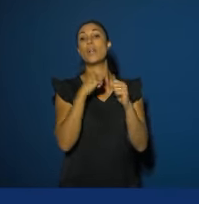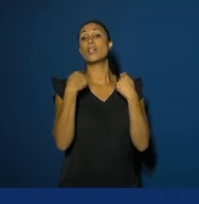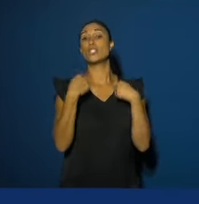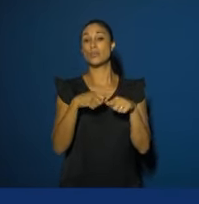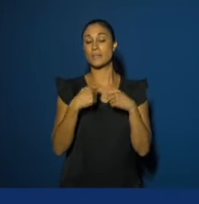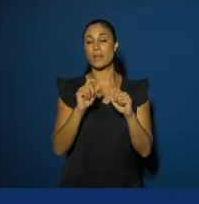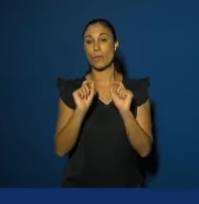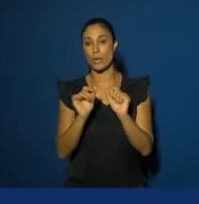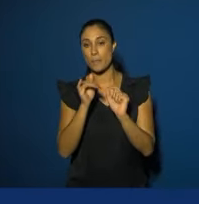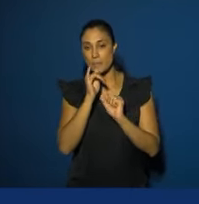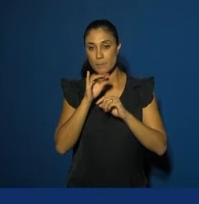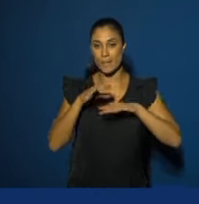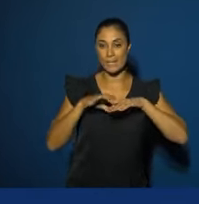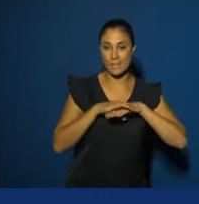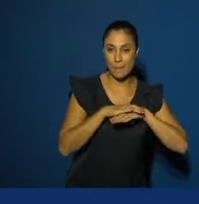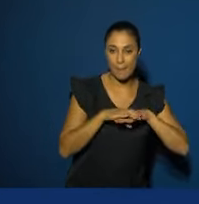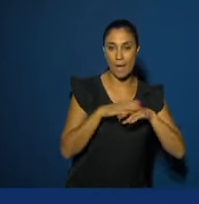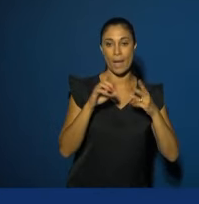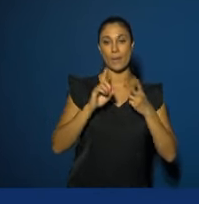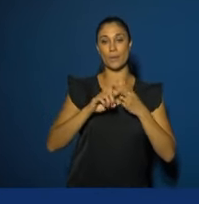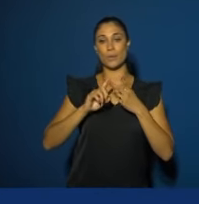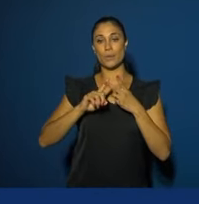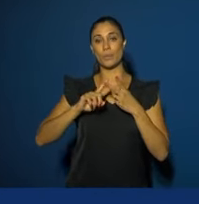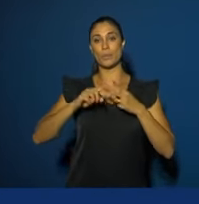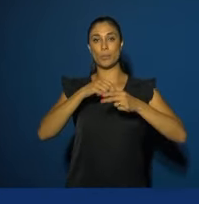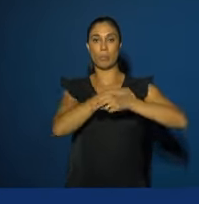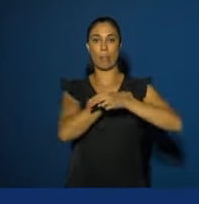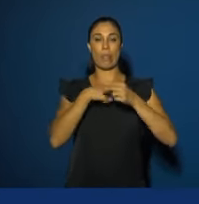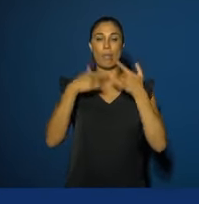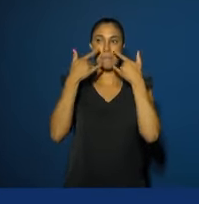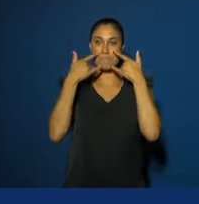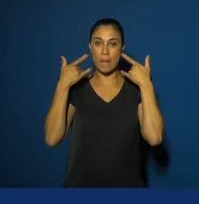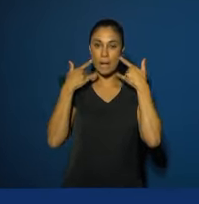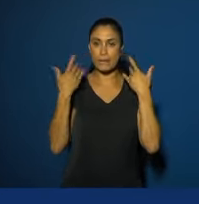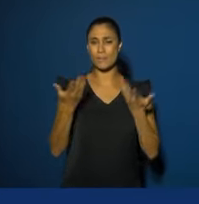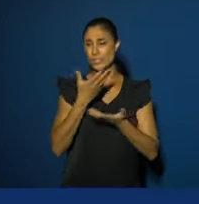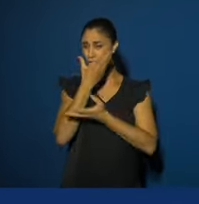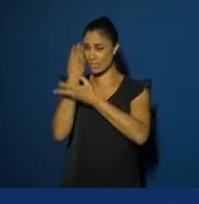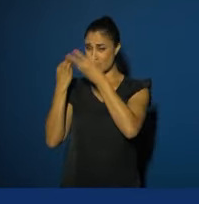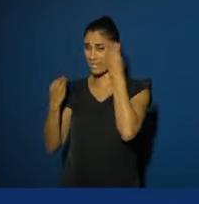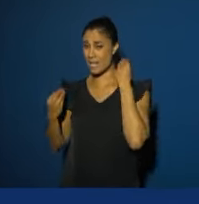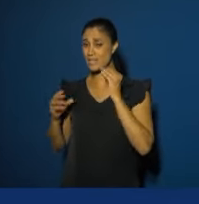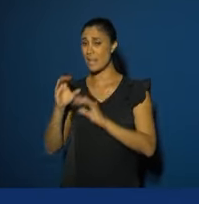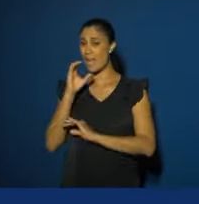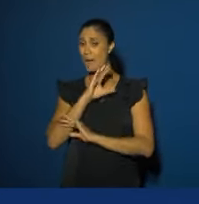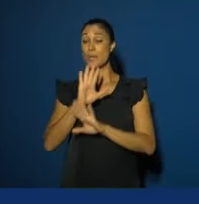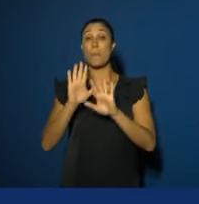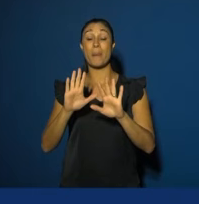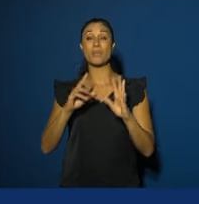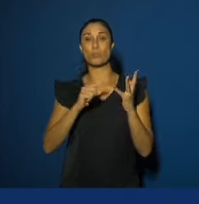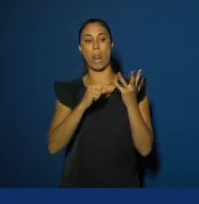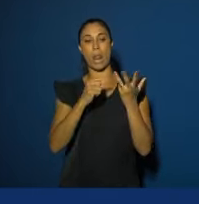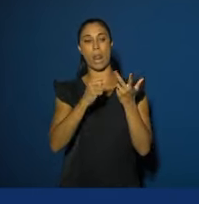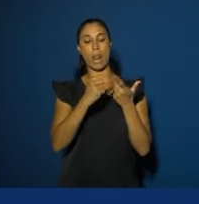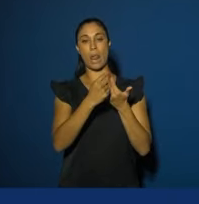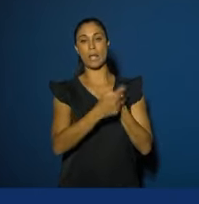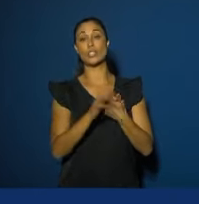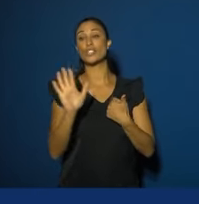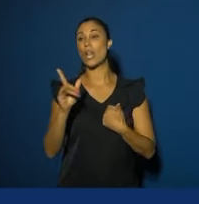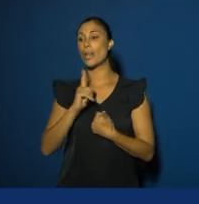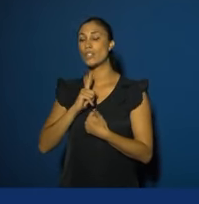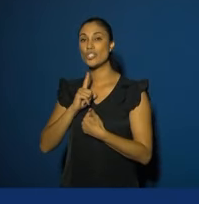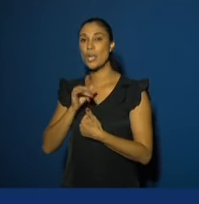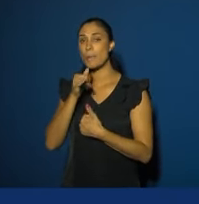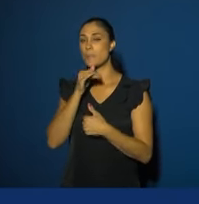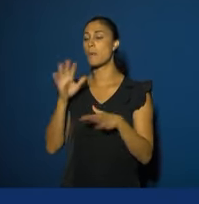sanitização de sapato tirar de temperatura máscara a gente esquece rápido mas a verdade é que mesmo com tudo isso já tinha